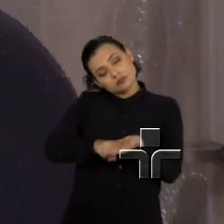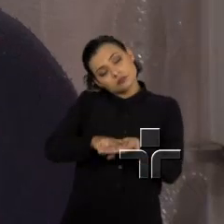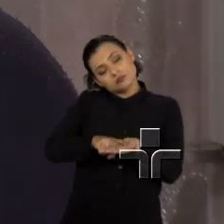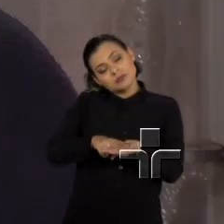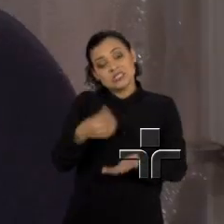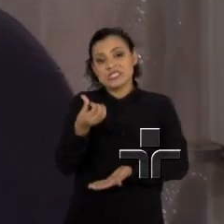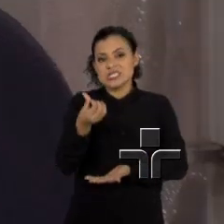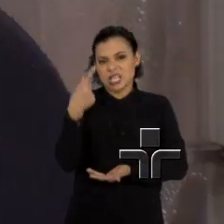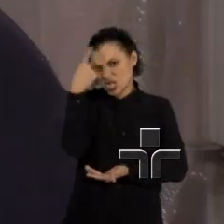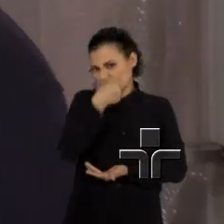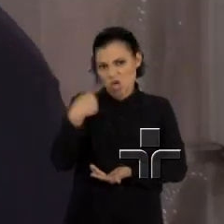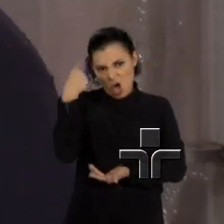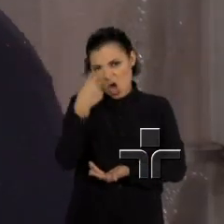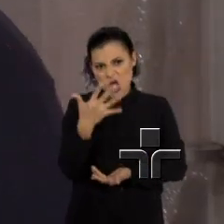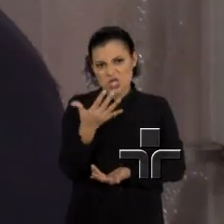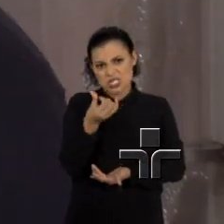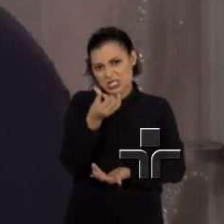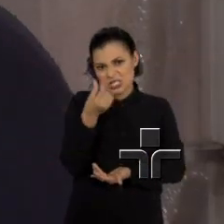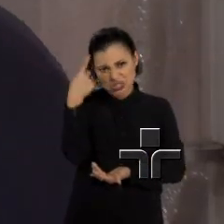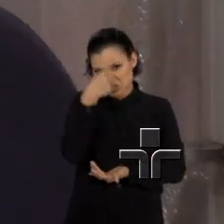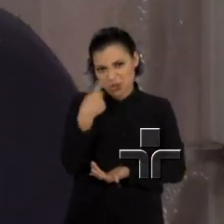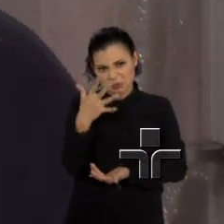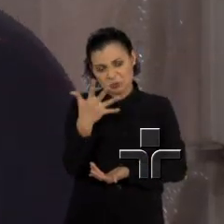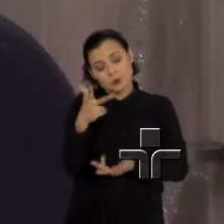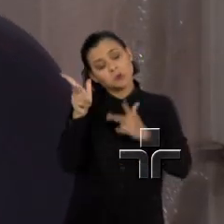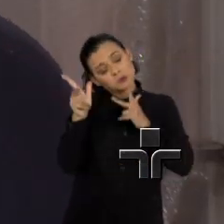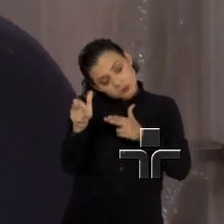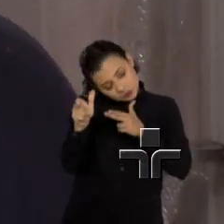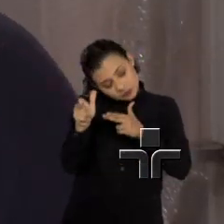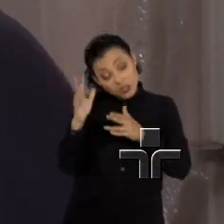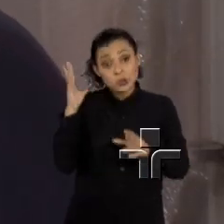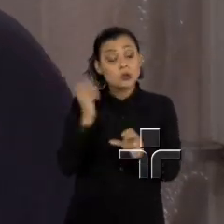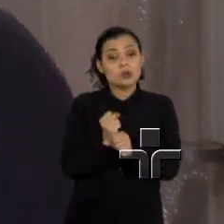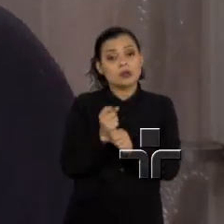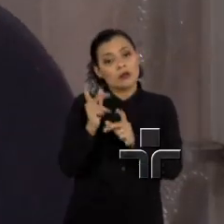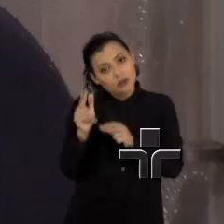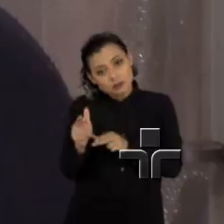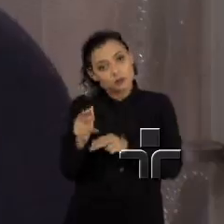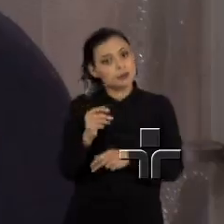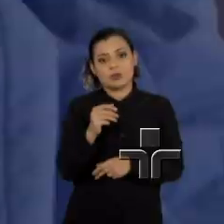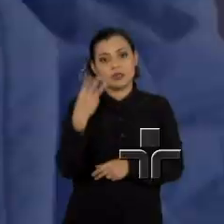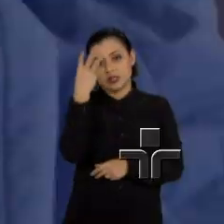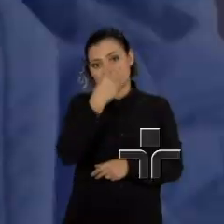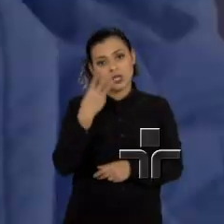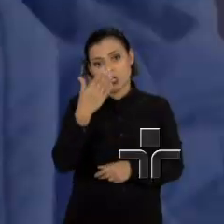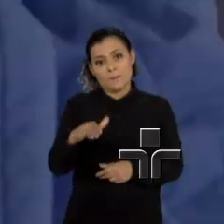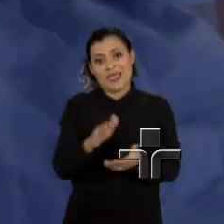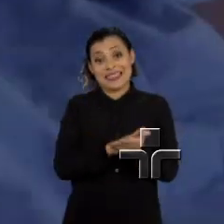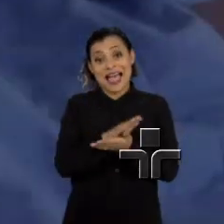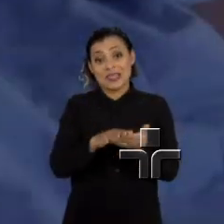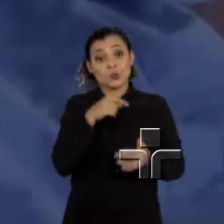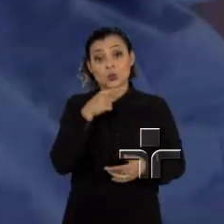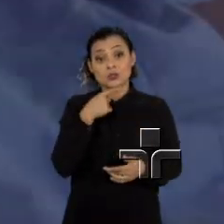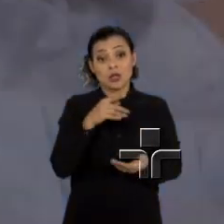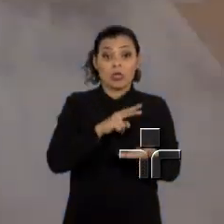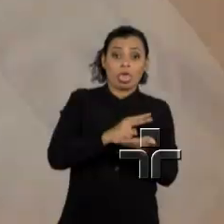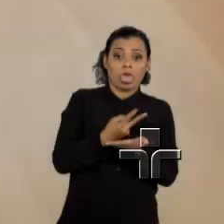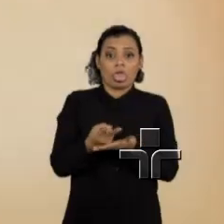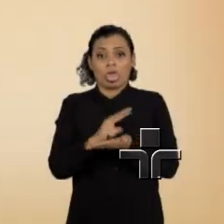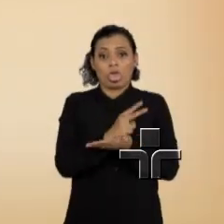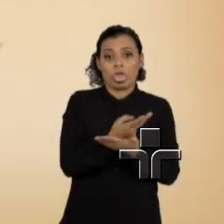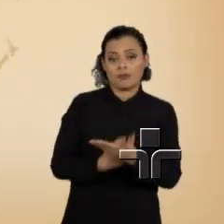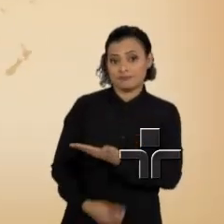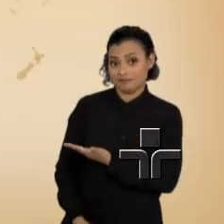6 horas e pouquinho, o meu total de sono não dá 3 horas e meia. Esse problema é mais comum que se